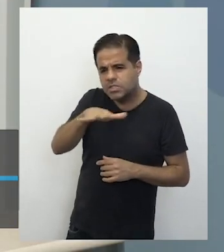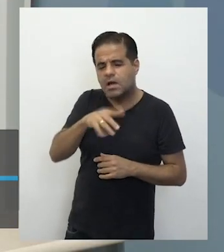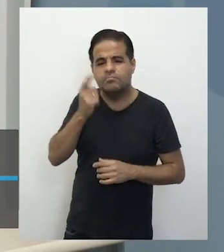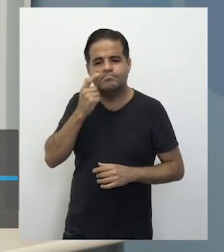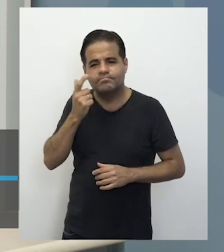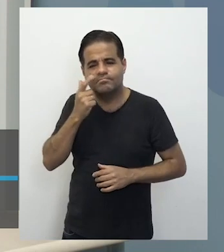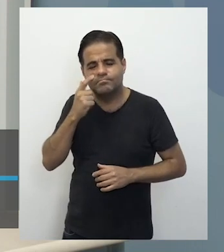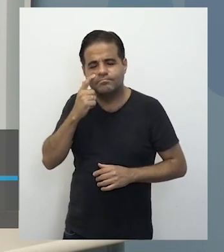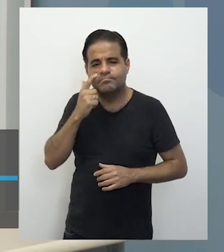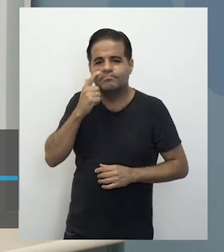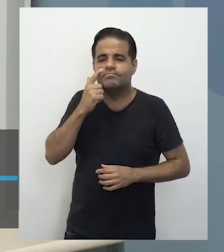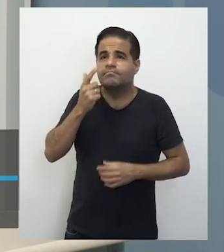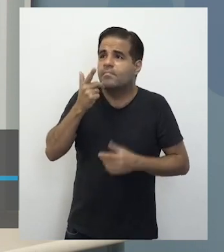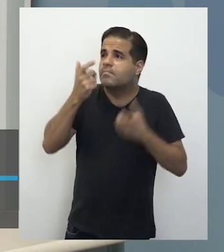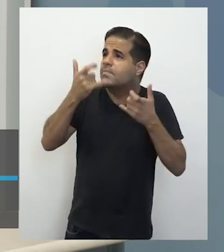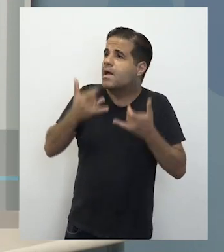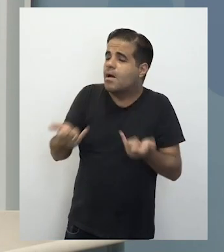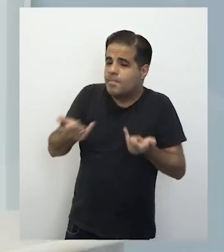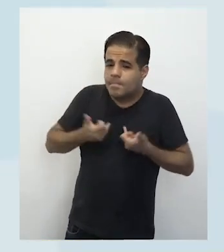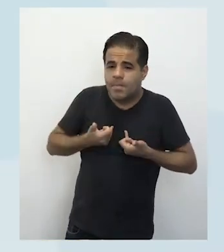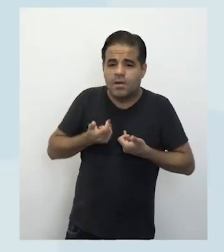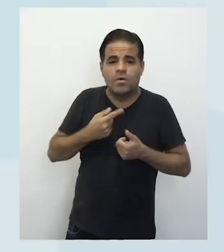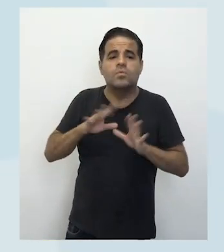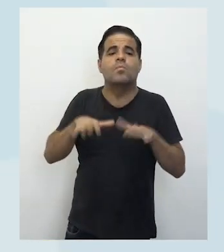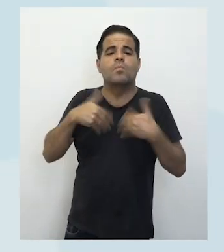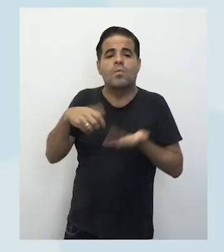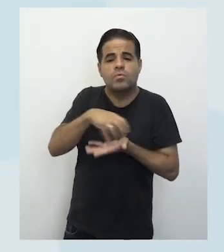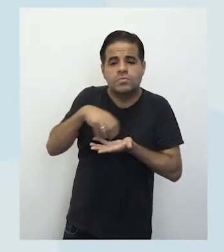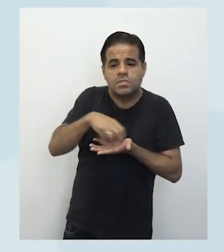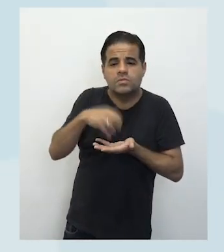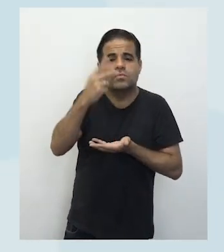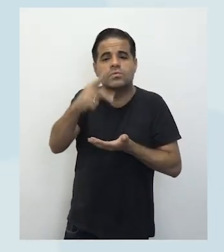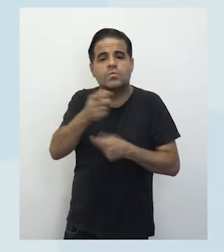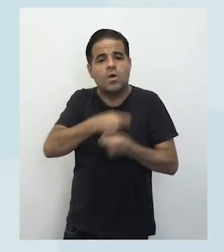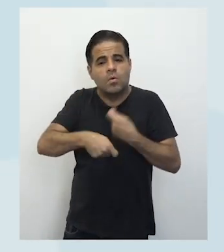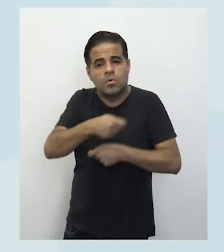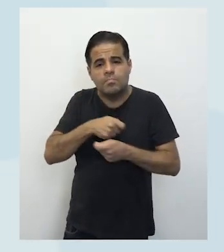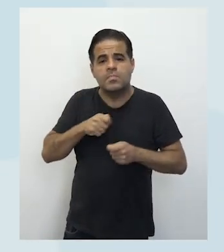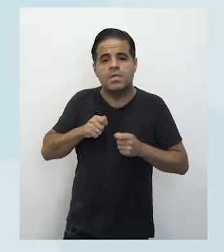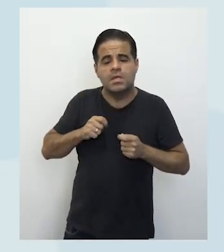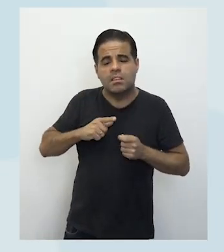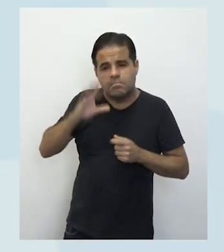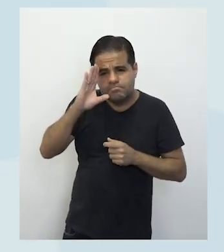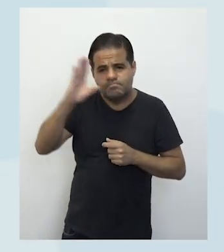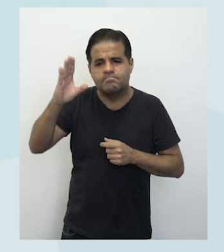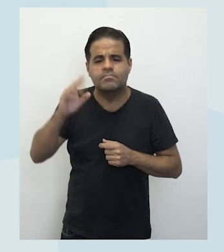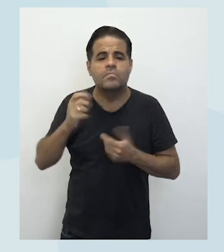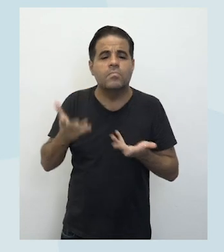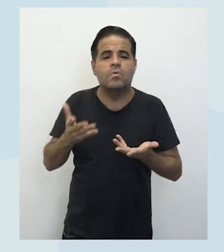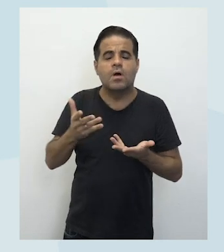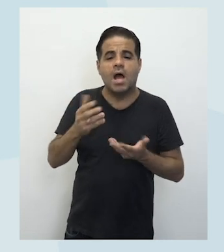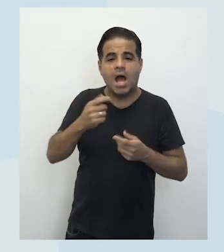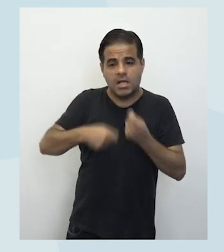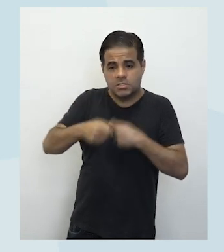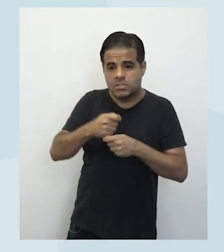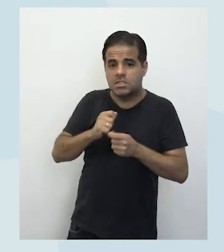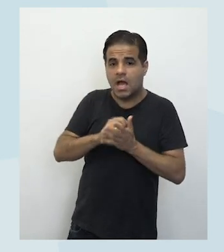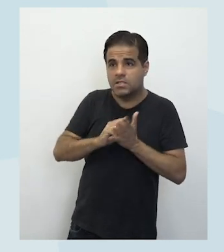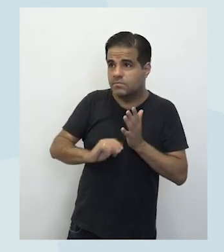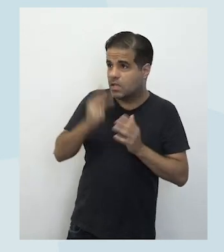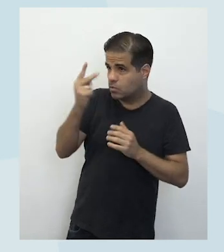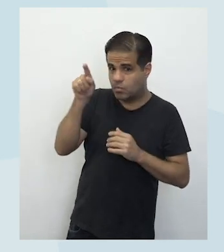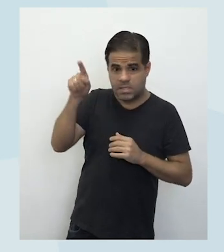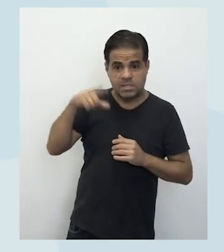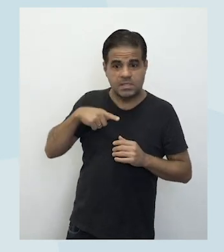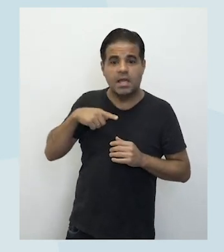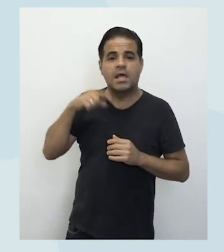né, e falar para a gente, né, qual o setor da economia que predomina. Então a atividade 2 está aí na tela. A